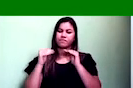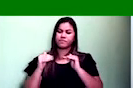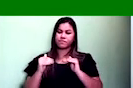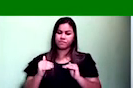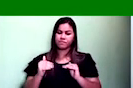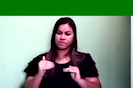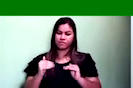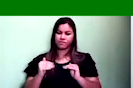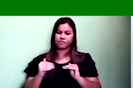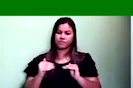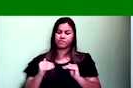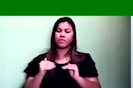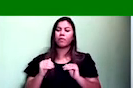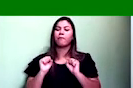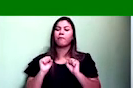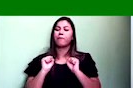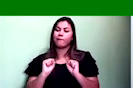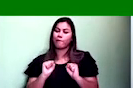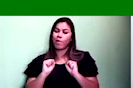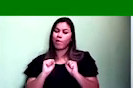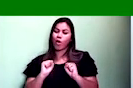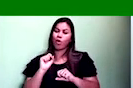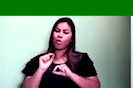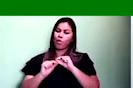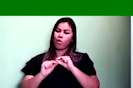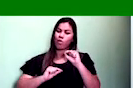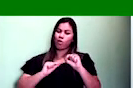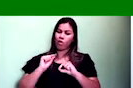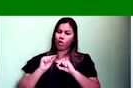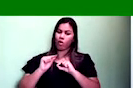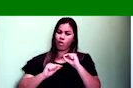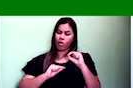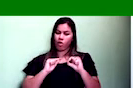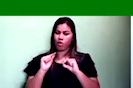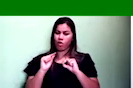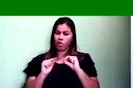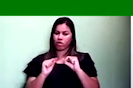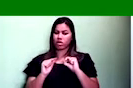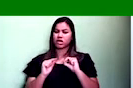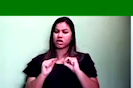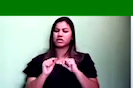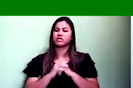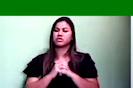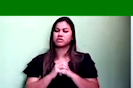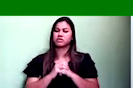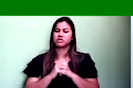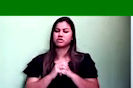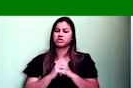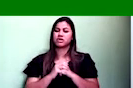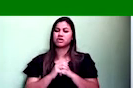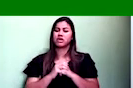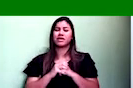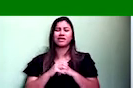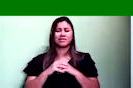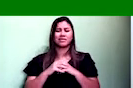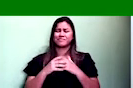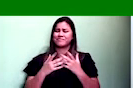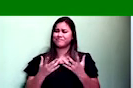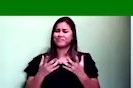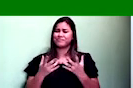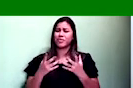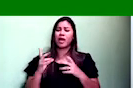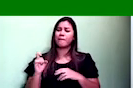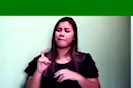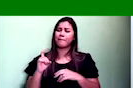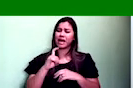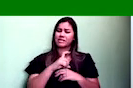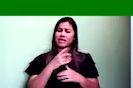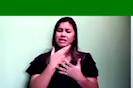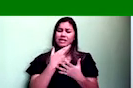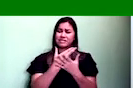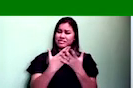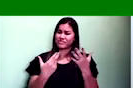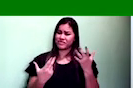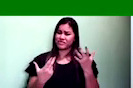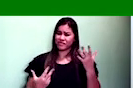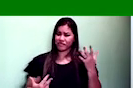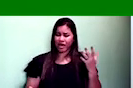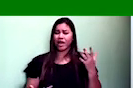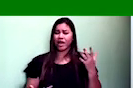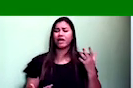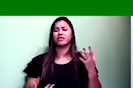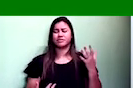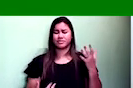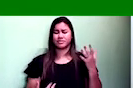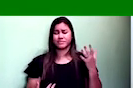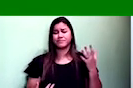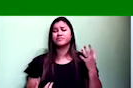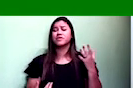B, podendo levar até uma septicemia e meningite. Ou seja, são várias bactérias envolvidas, tá,